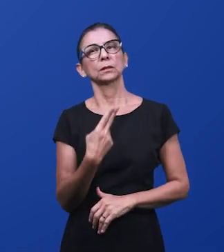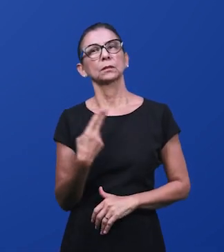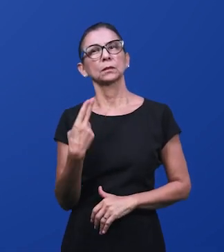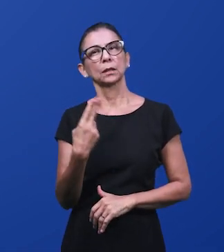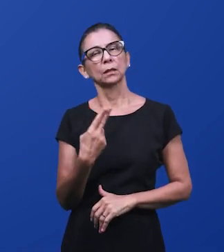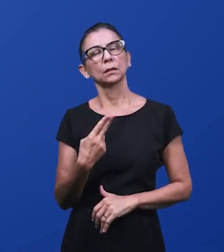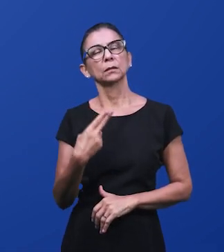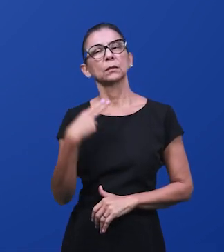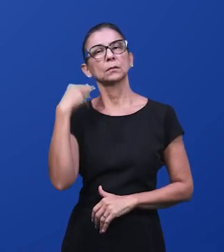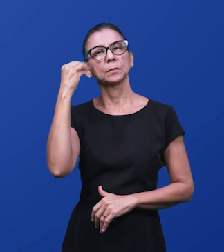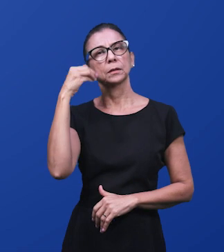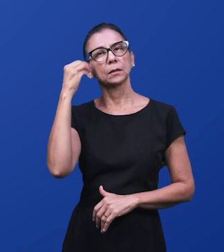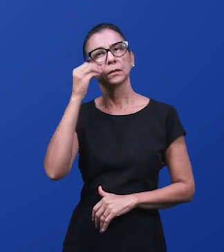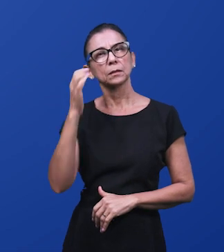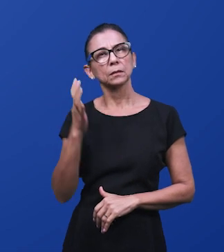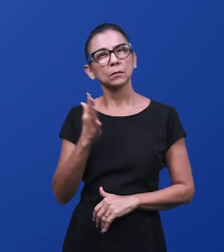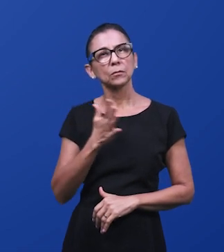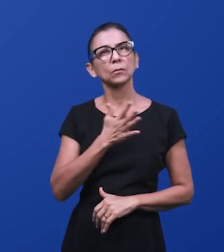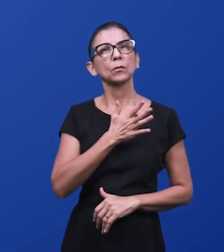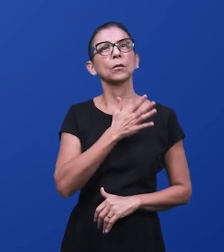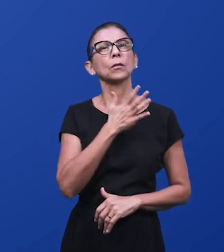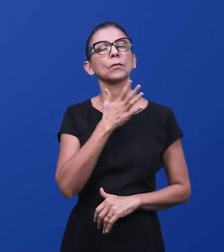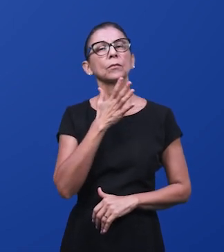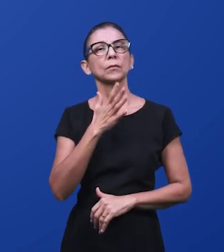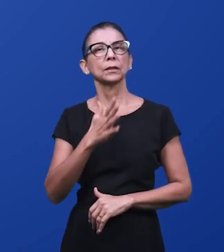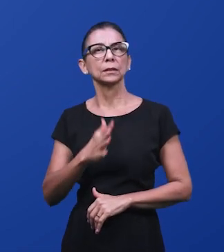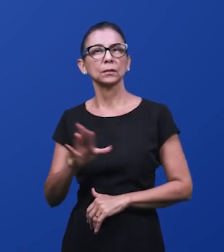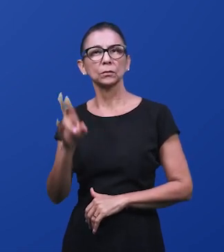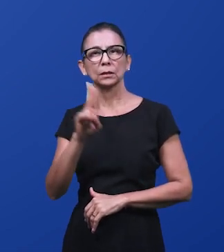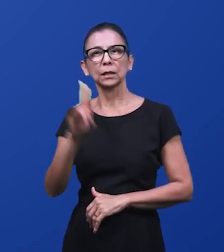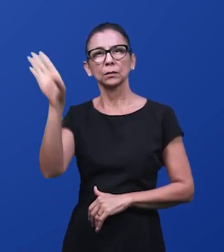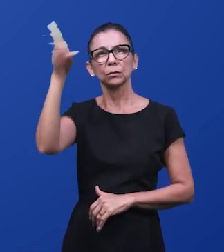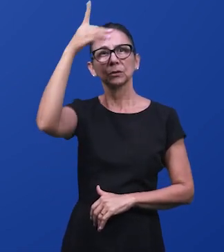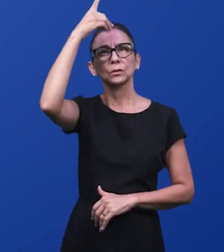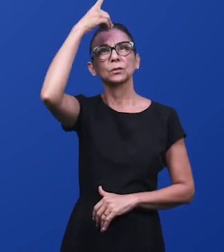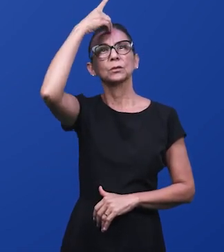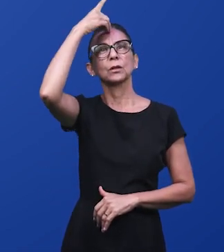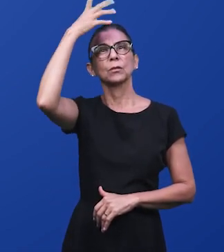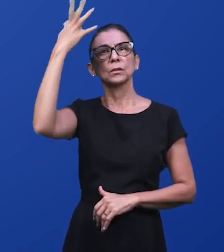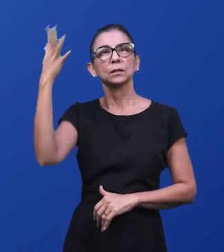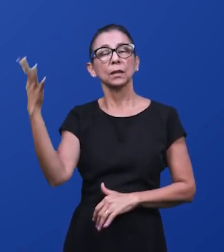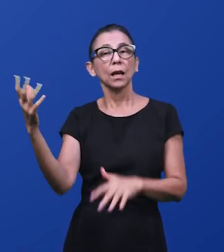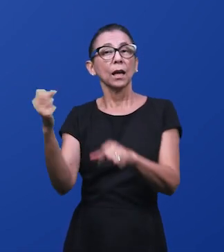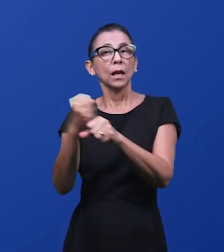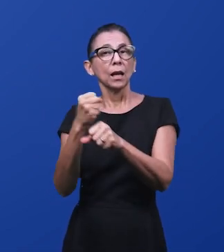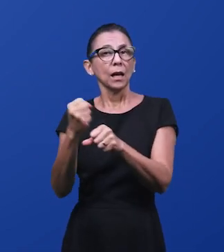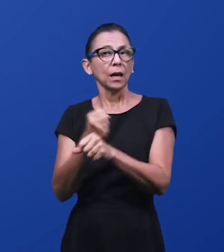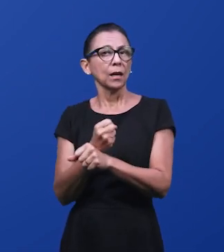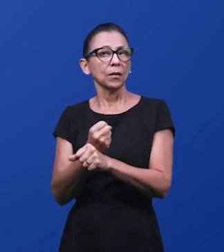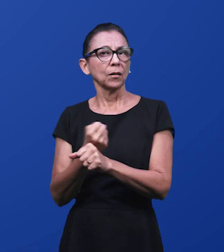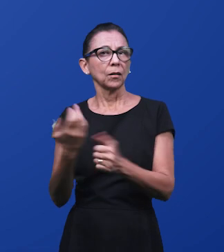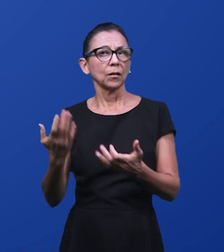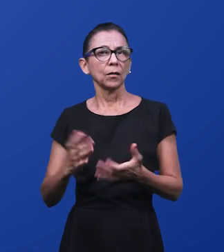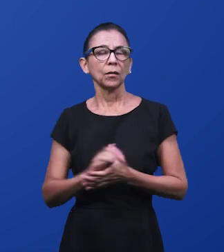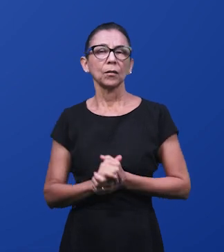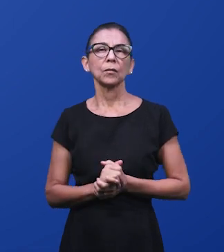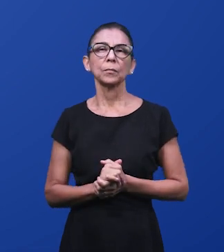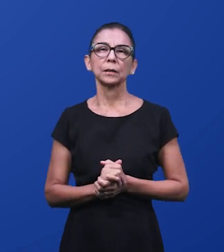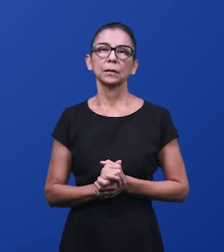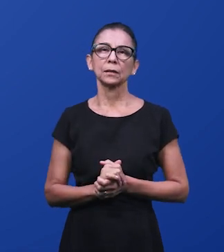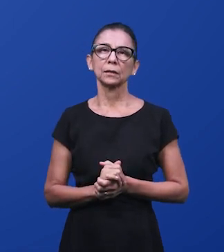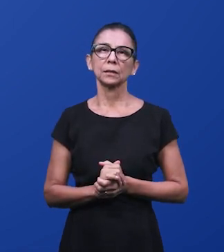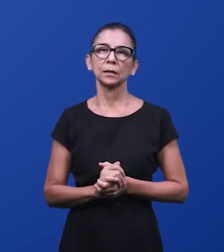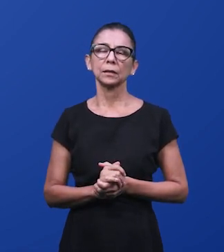dons espirituais. A obra, né, fala sempre sobre salvação, se ato e processo. Quando esse processo acontece, nós então